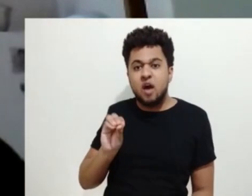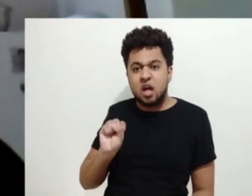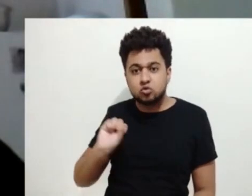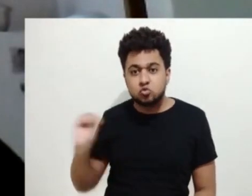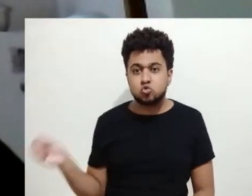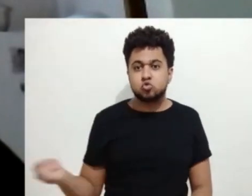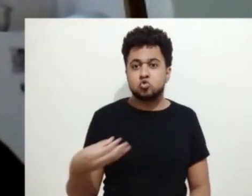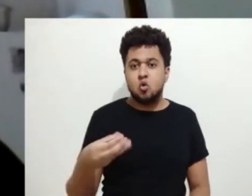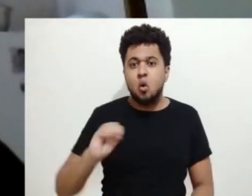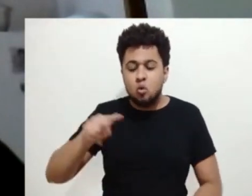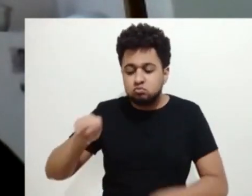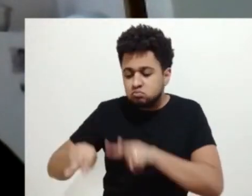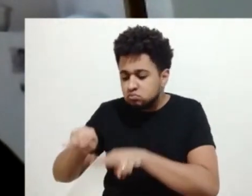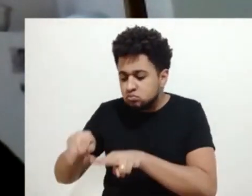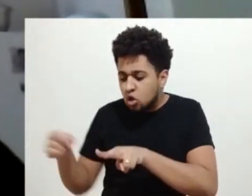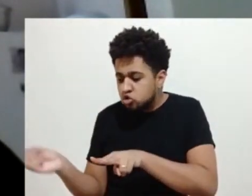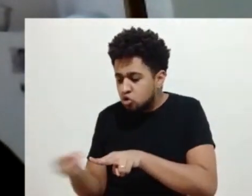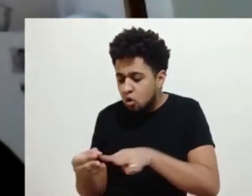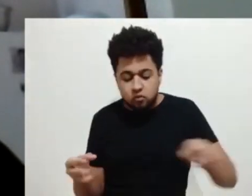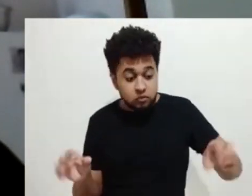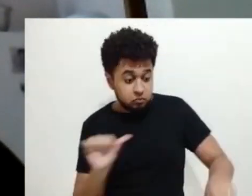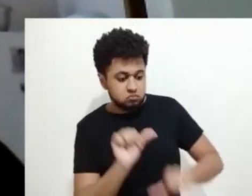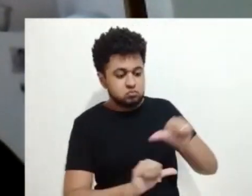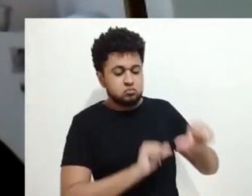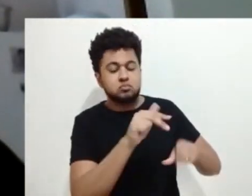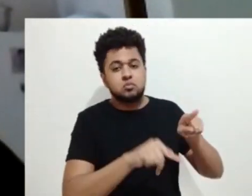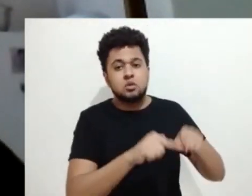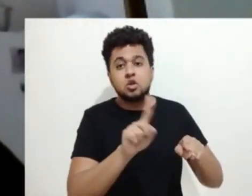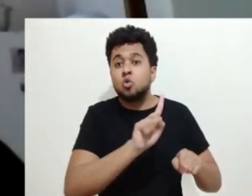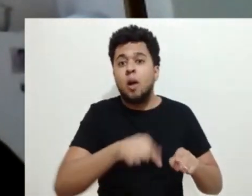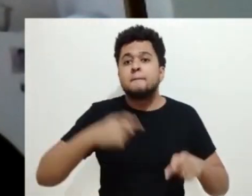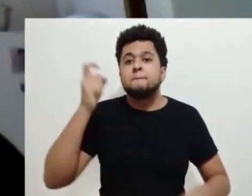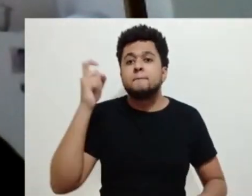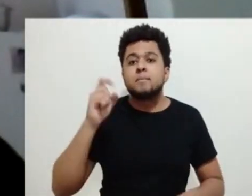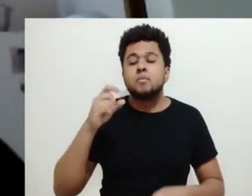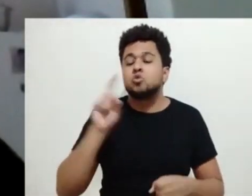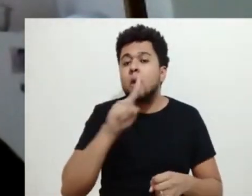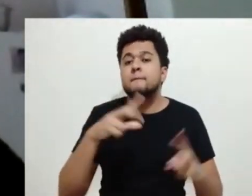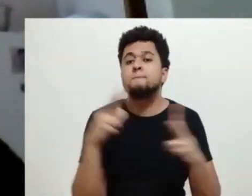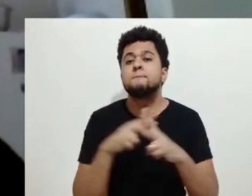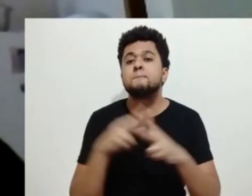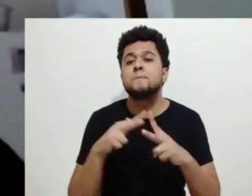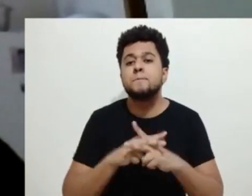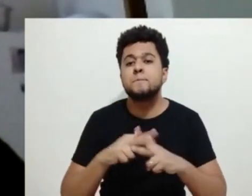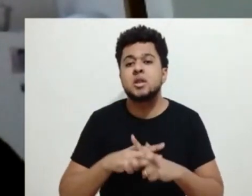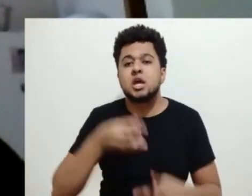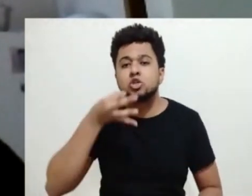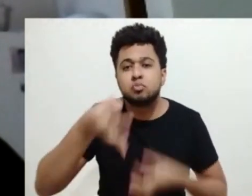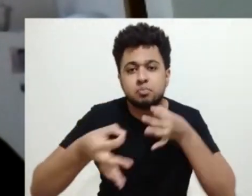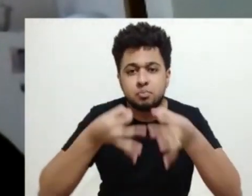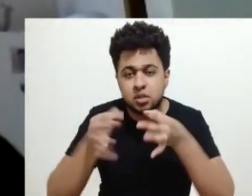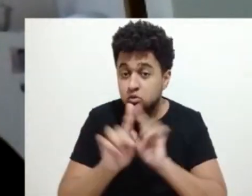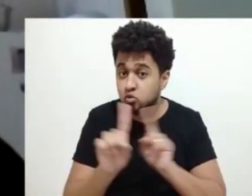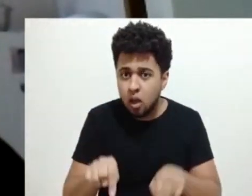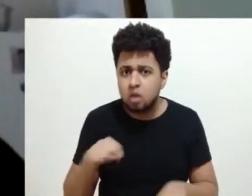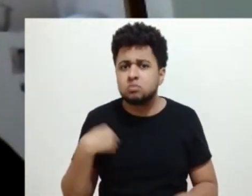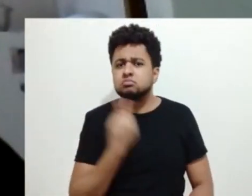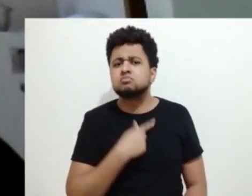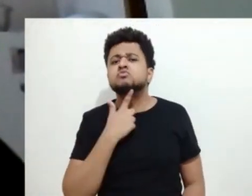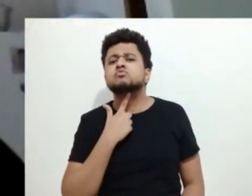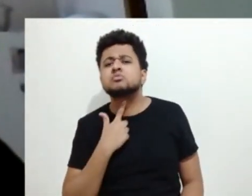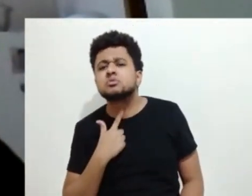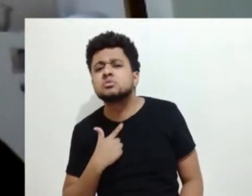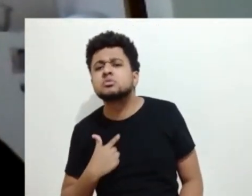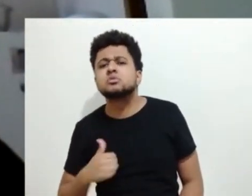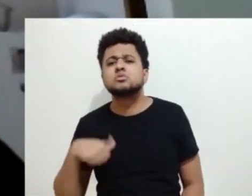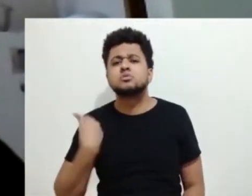que a gente rediscute baseado em fatos novos, né? Ou análises novas, né? E não é uma